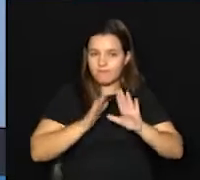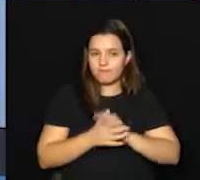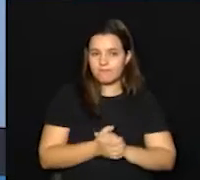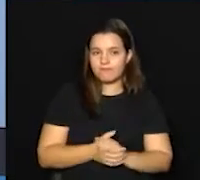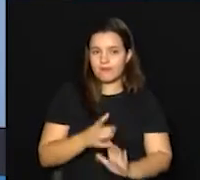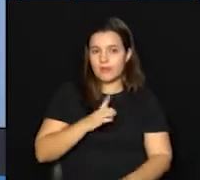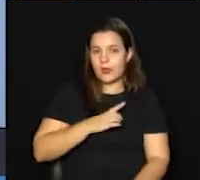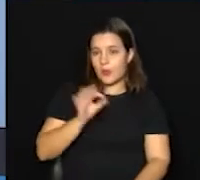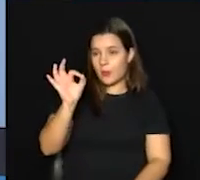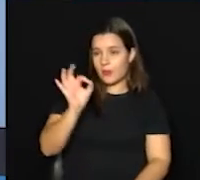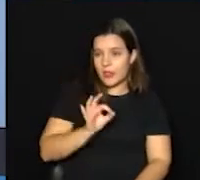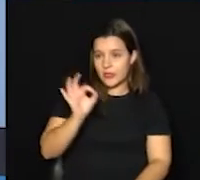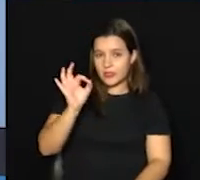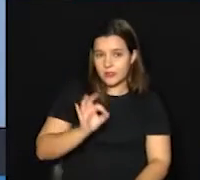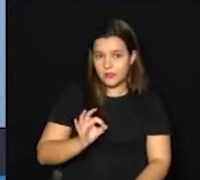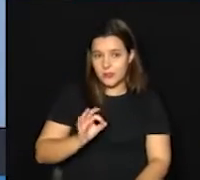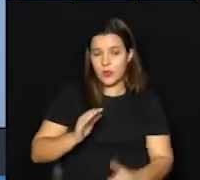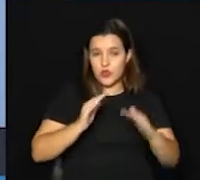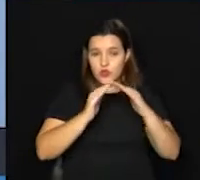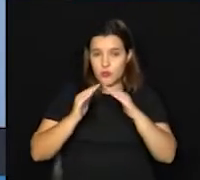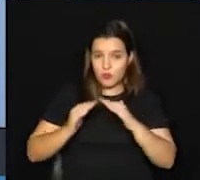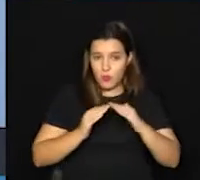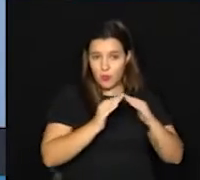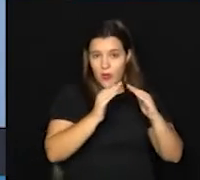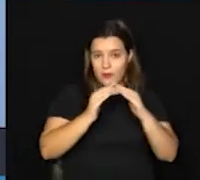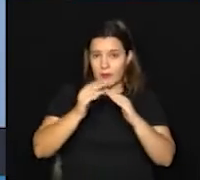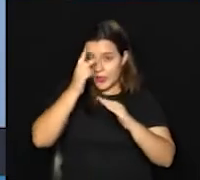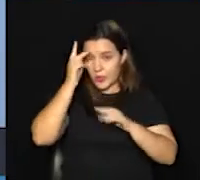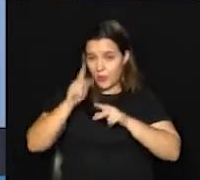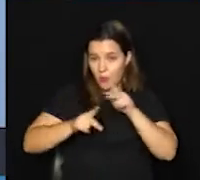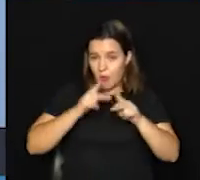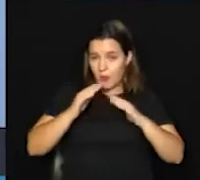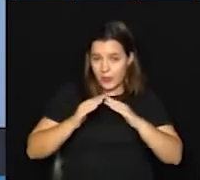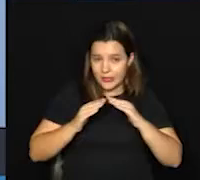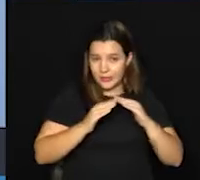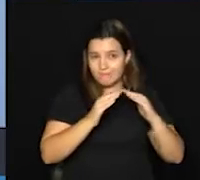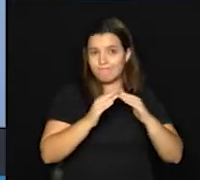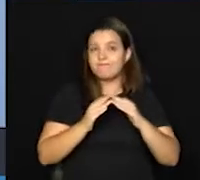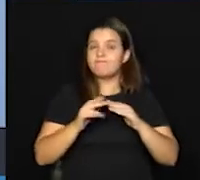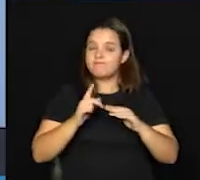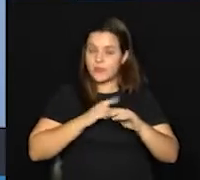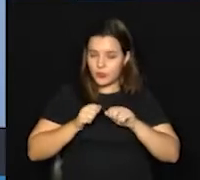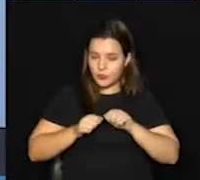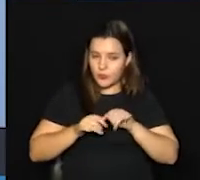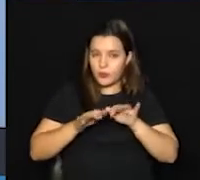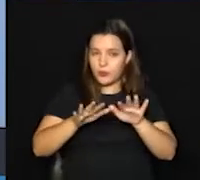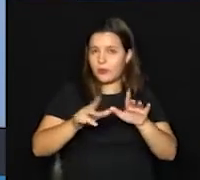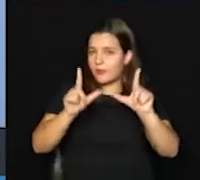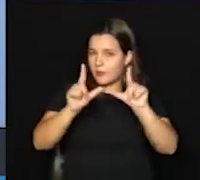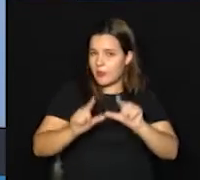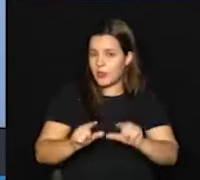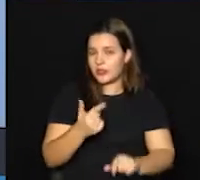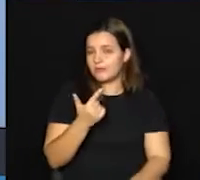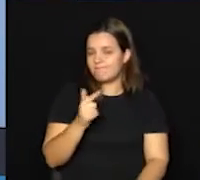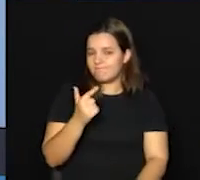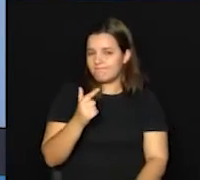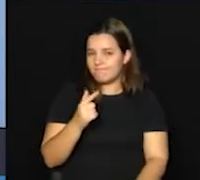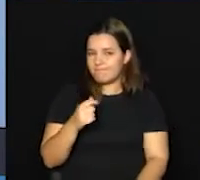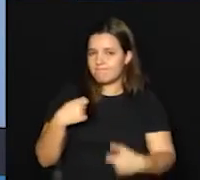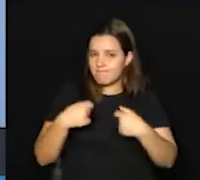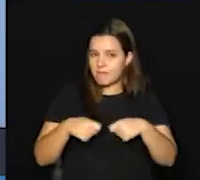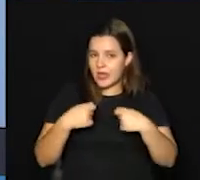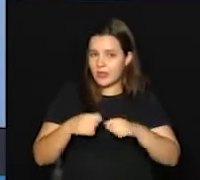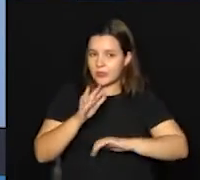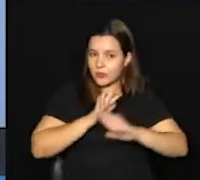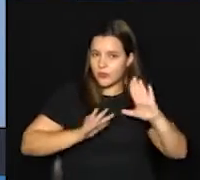percentual de moradores daquela cidade, o número ainda de transmissão não está muito baixo, é preciso